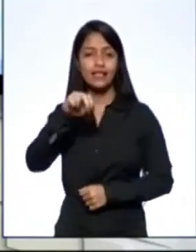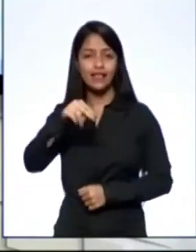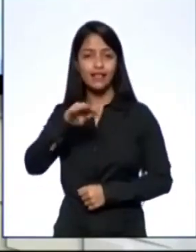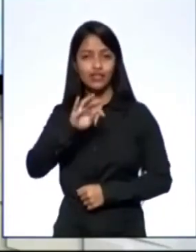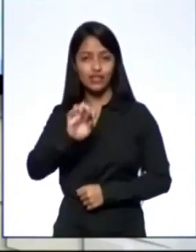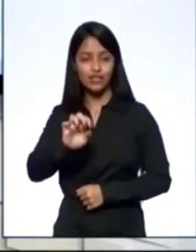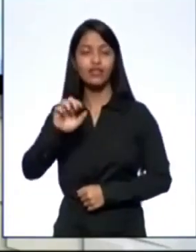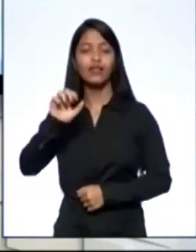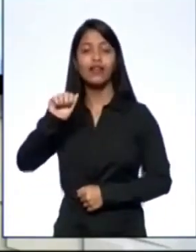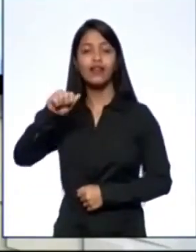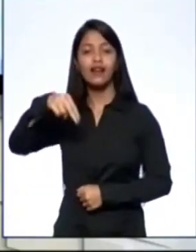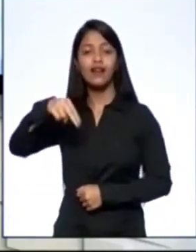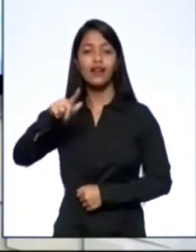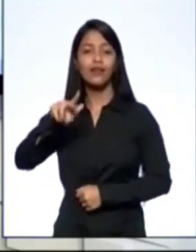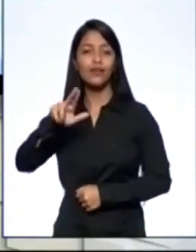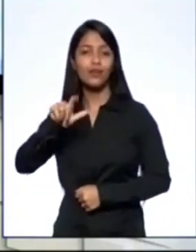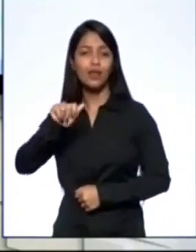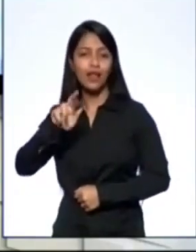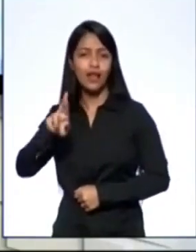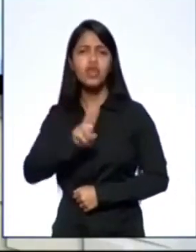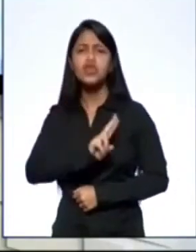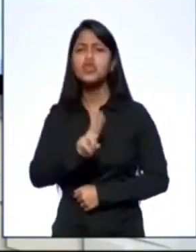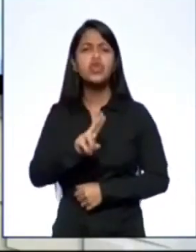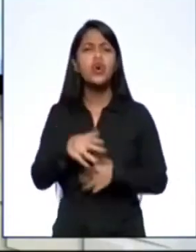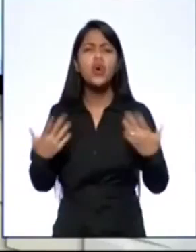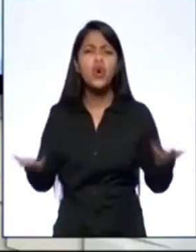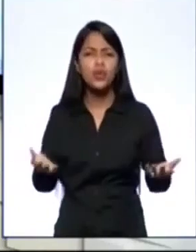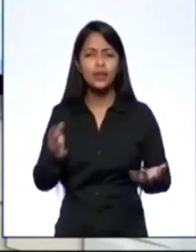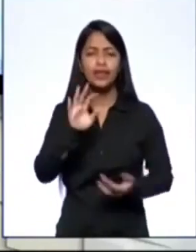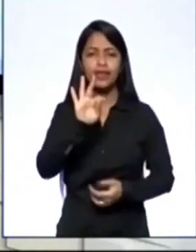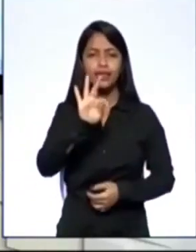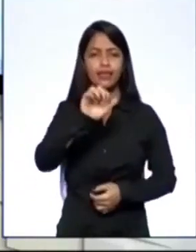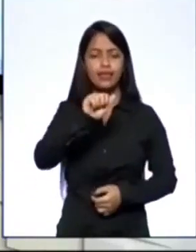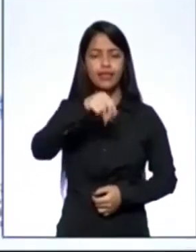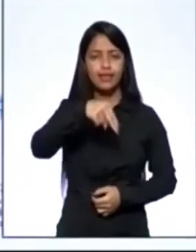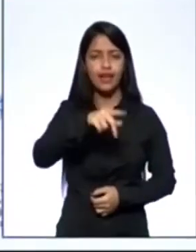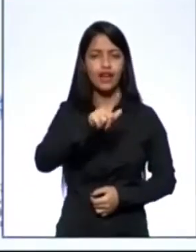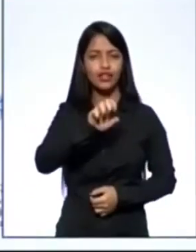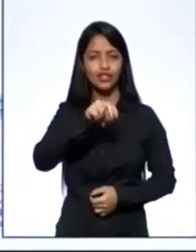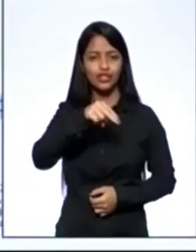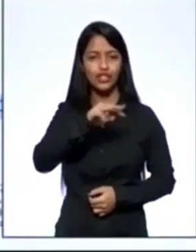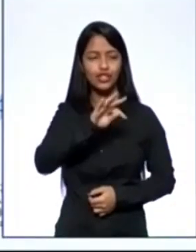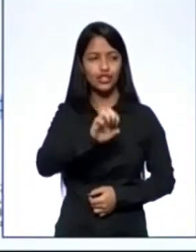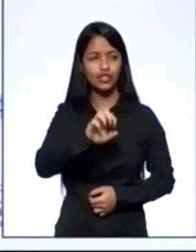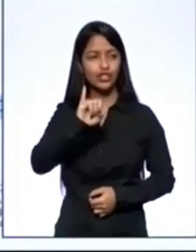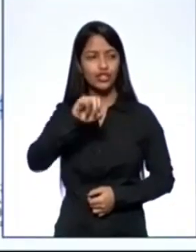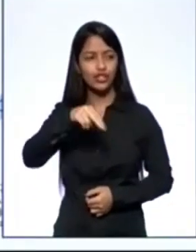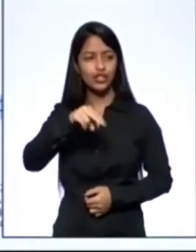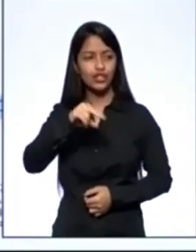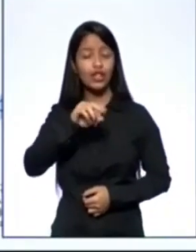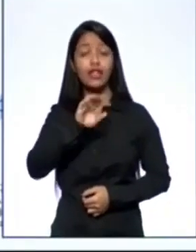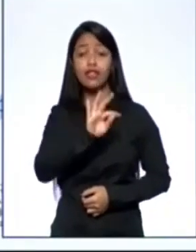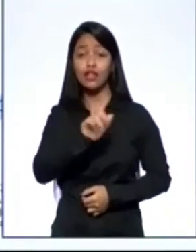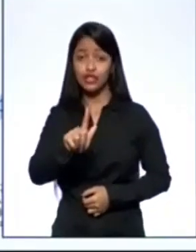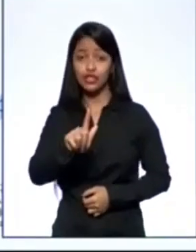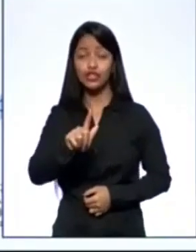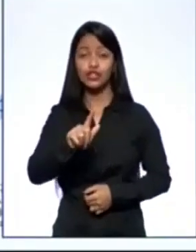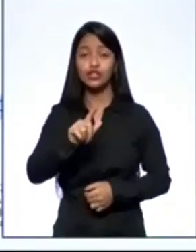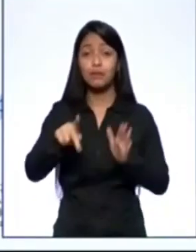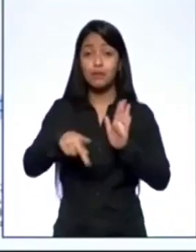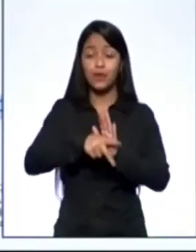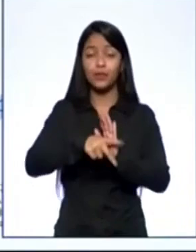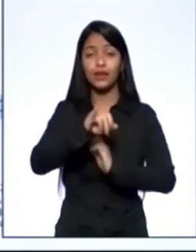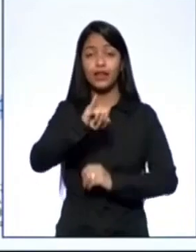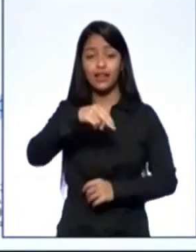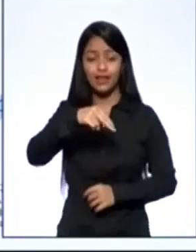é a tangente da inclinação da reta Ulisse Alpha muito doido Gente